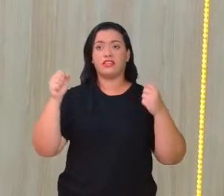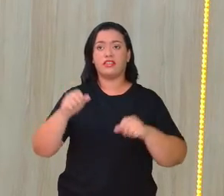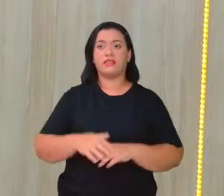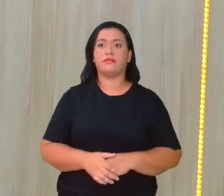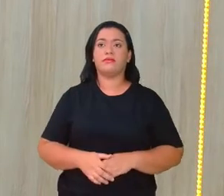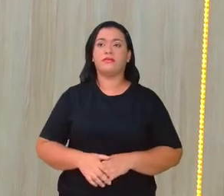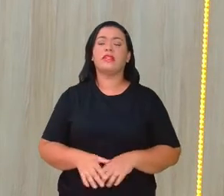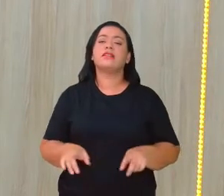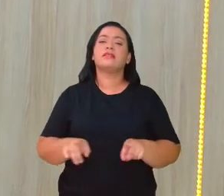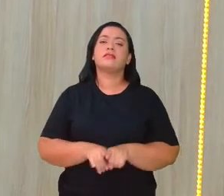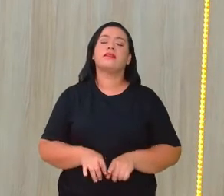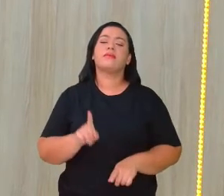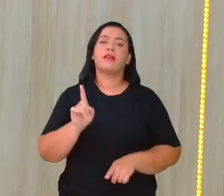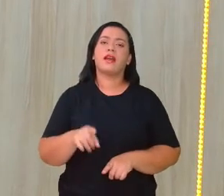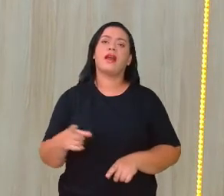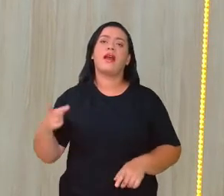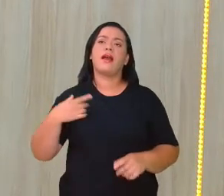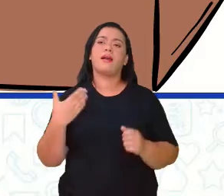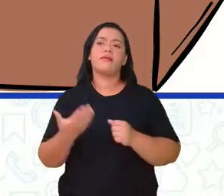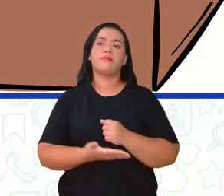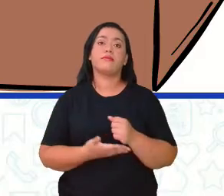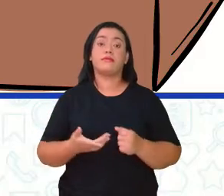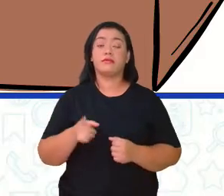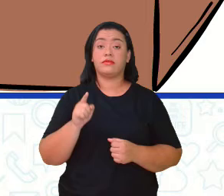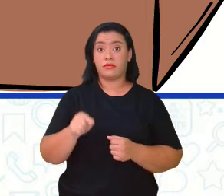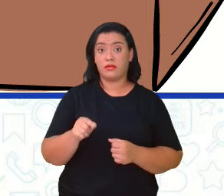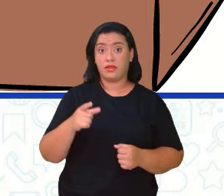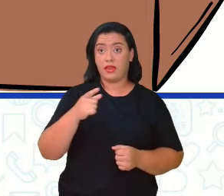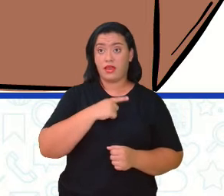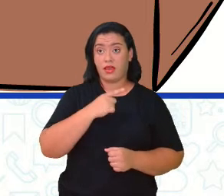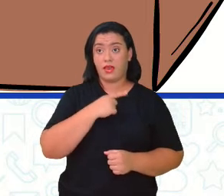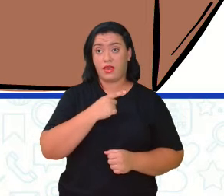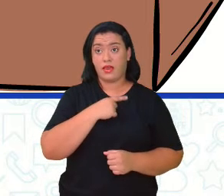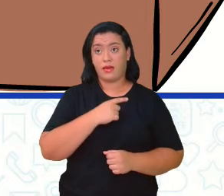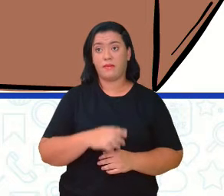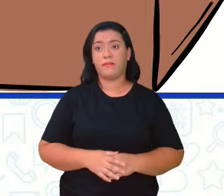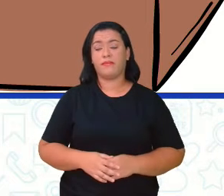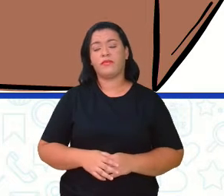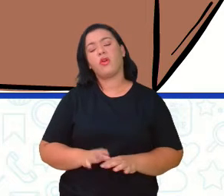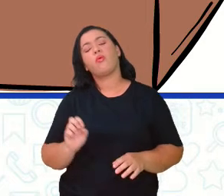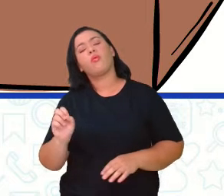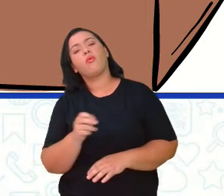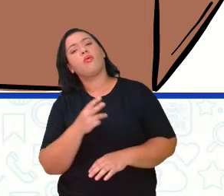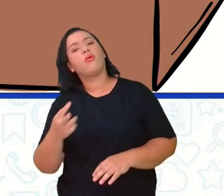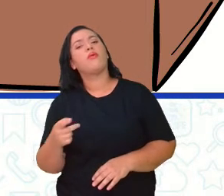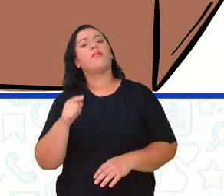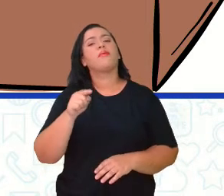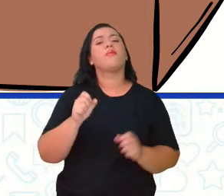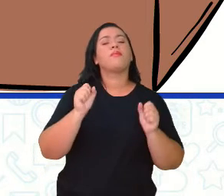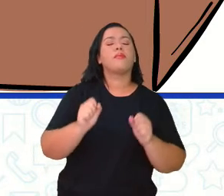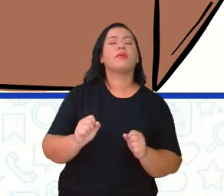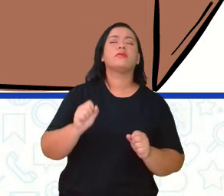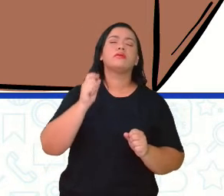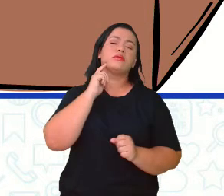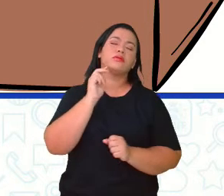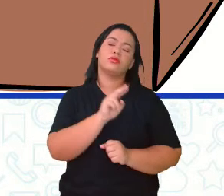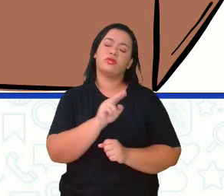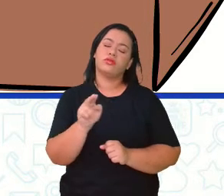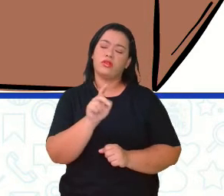Em relação aos fundamentos, a gente tem aí fundamentos que são básicos, ou que a gente pode chamar de